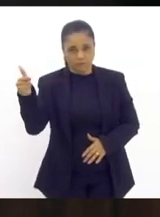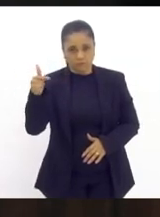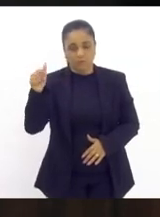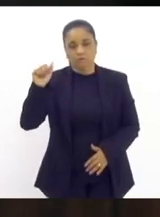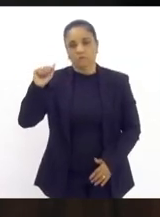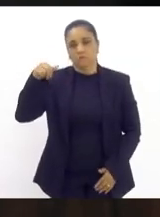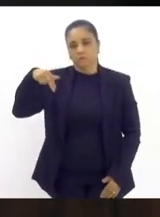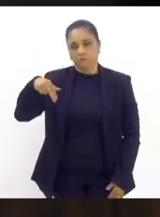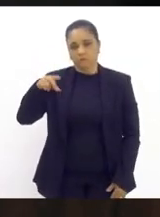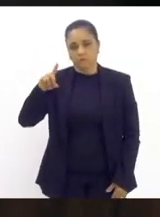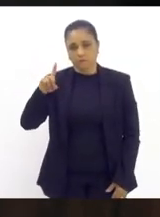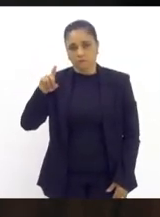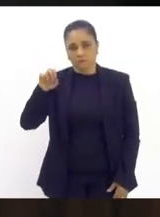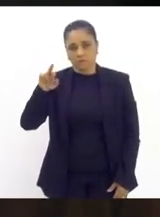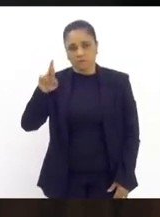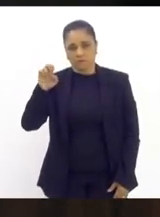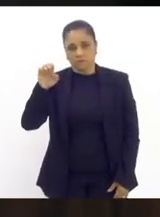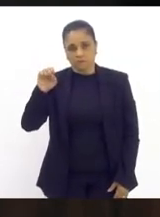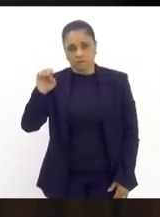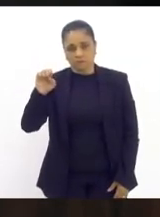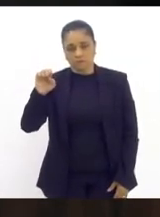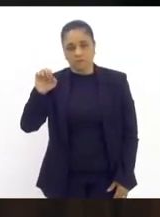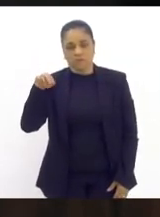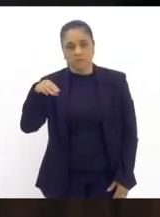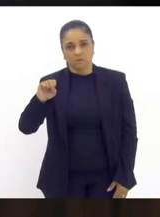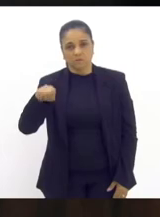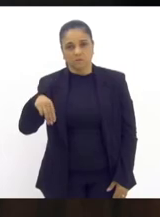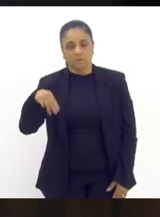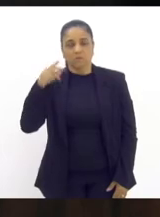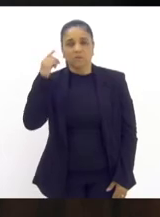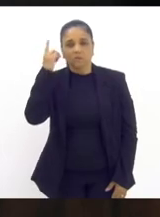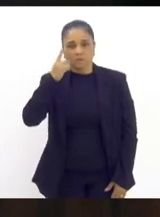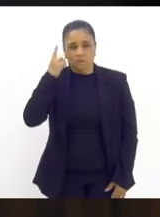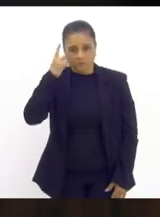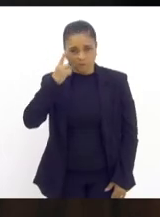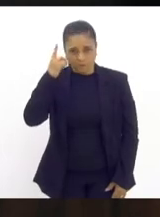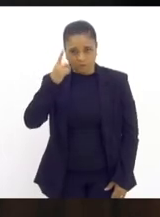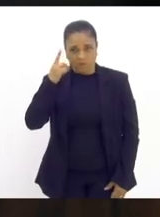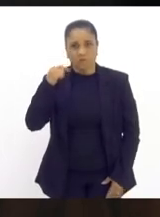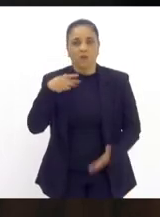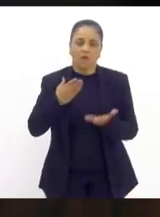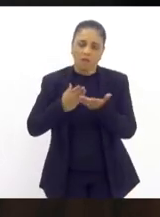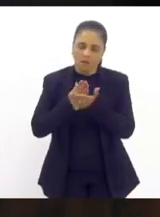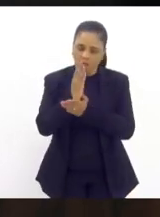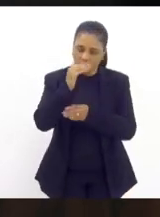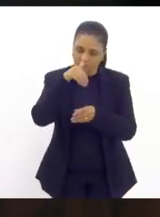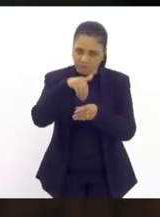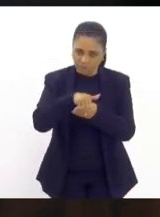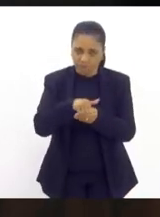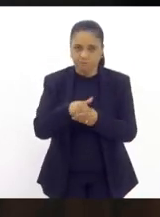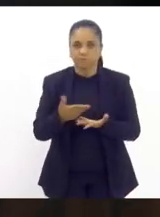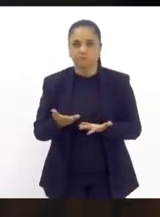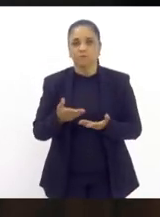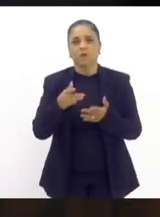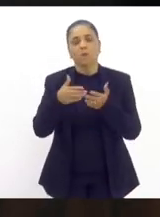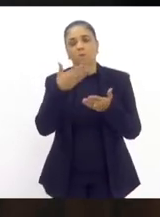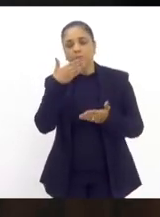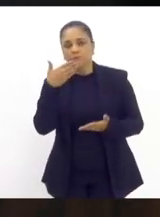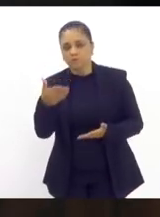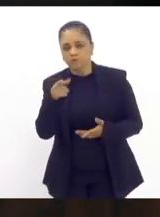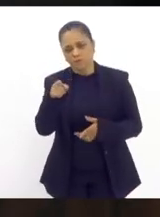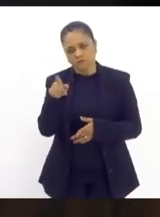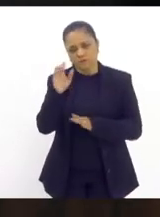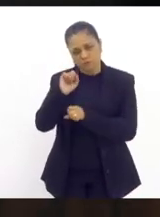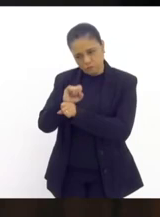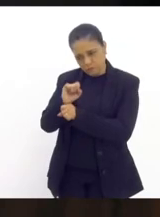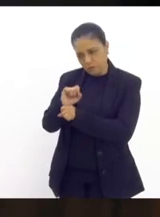Moraes senhores que a prova permanece Como estão aprovado por isso que eu pedi para você esperar um